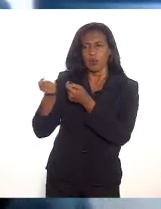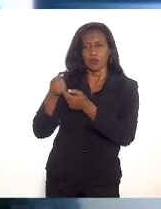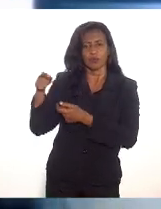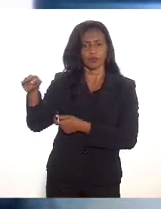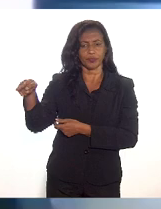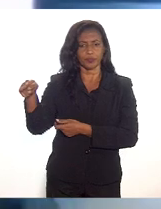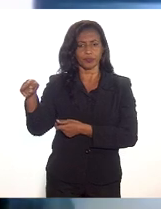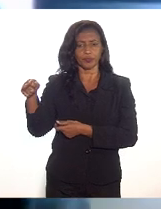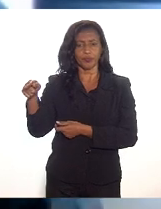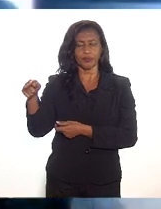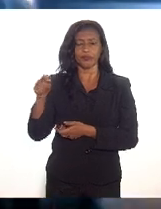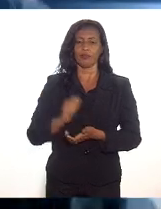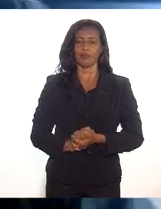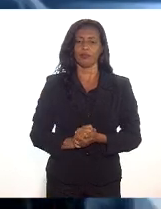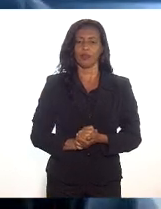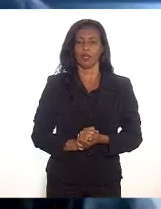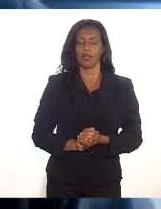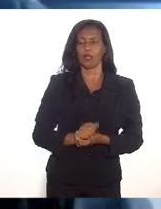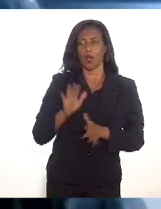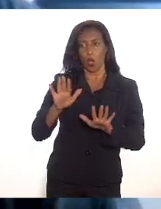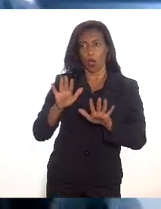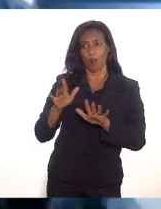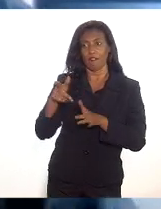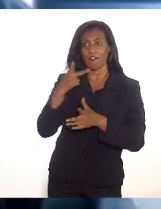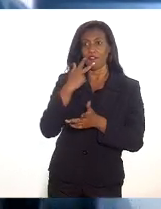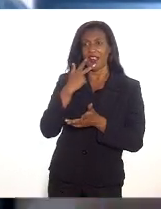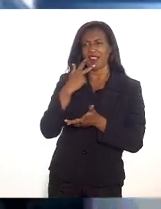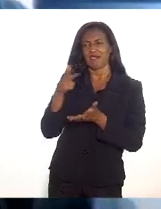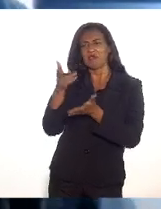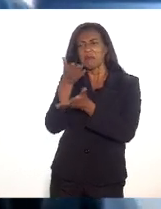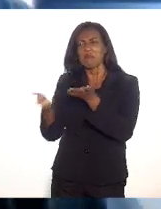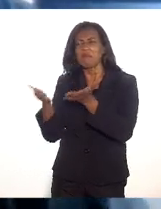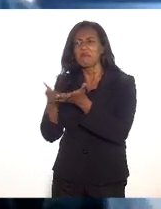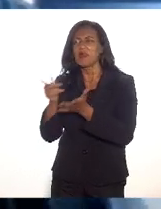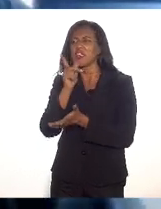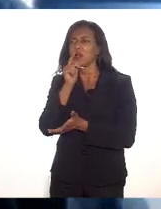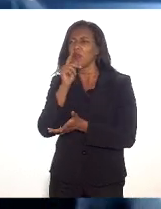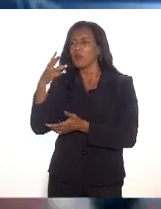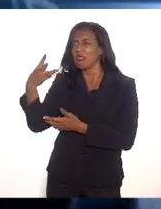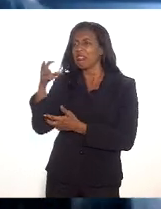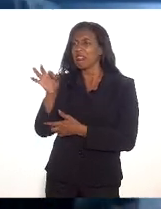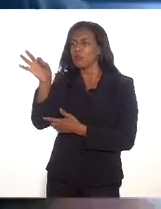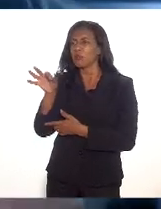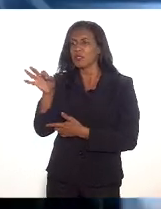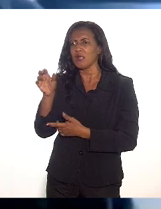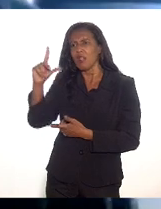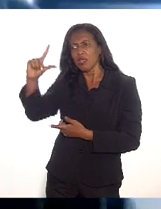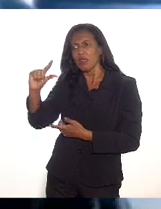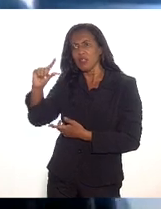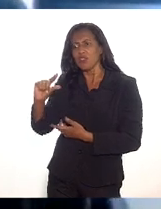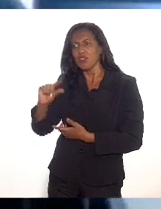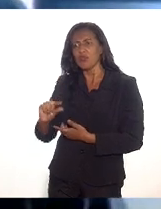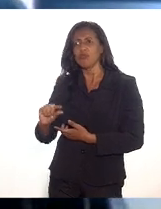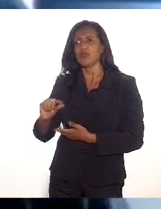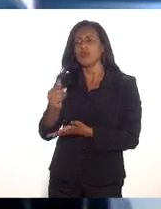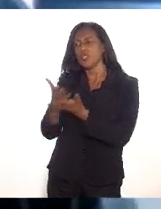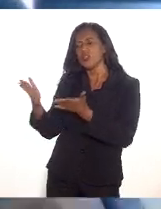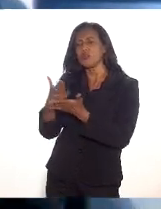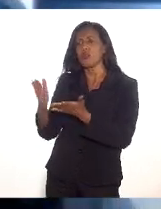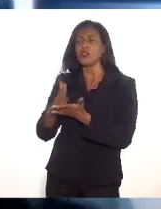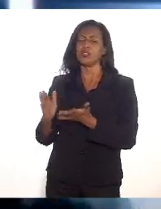agência reguladora diz, olha, tem 30% de desperdício de água, a cada ano tem que diminuir 8% ou 9% desse